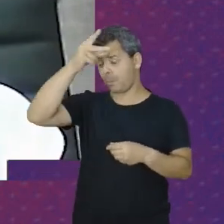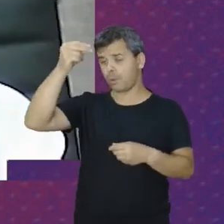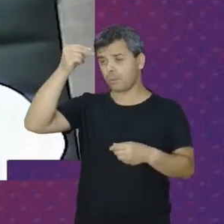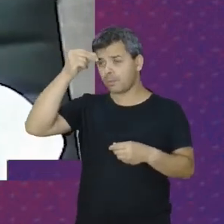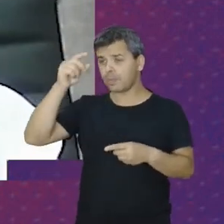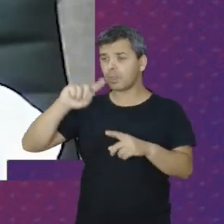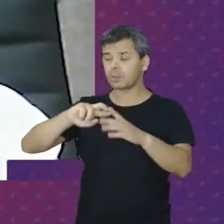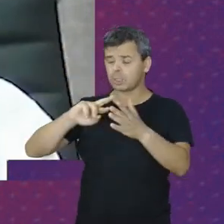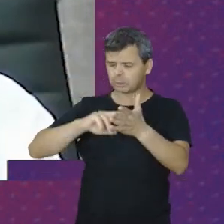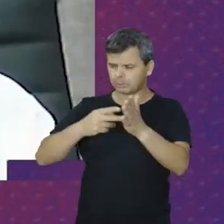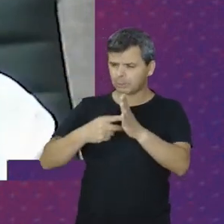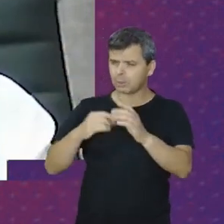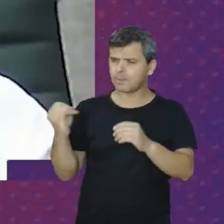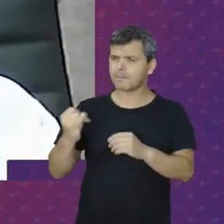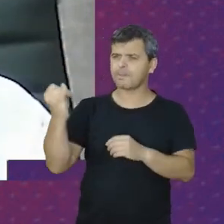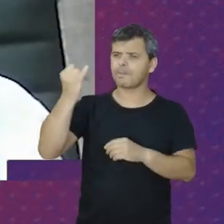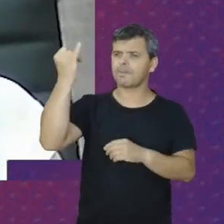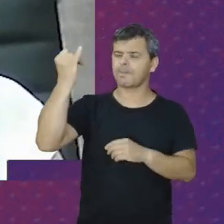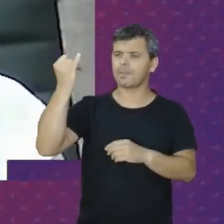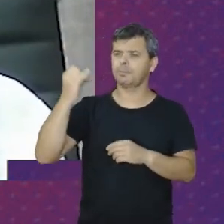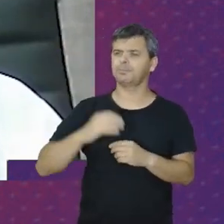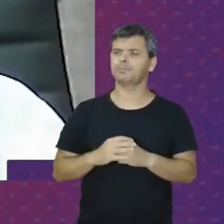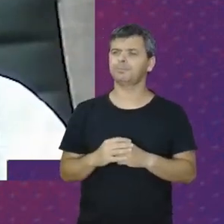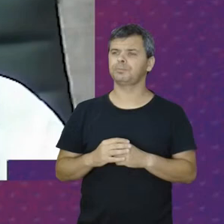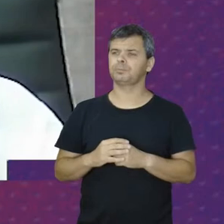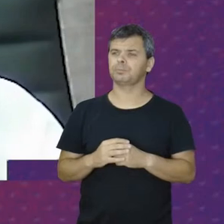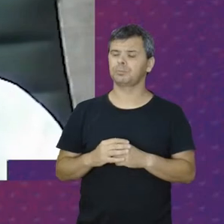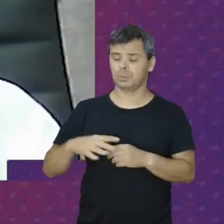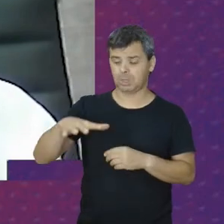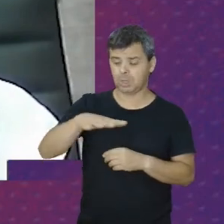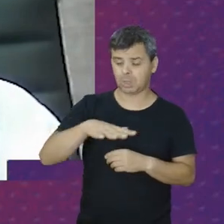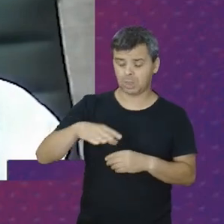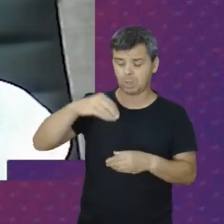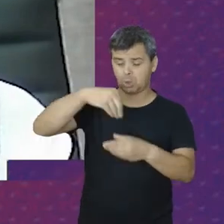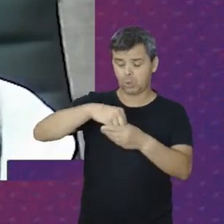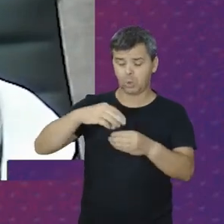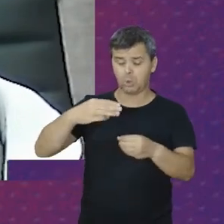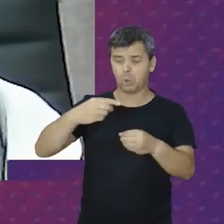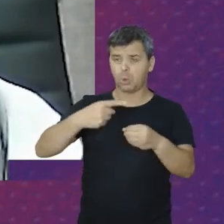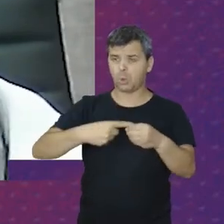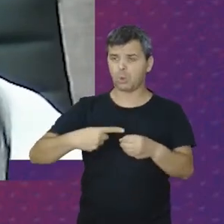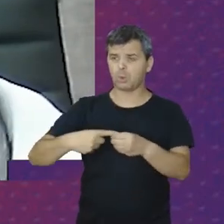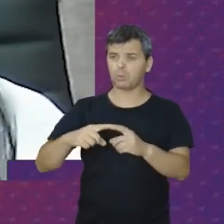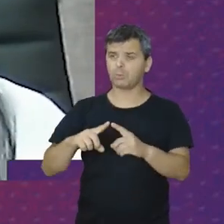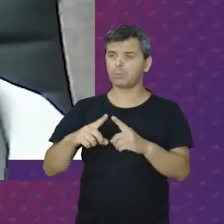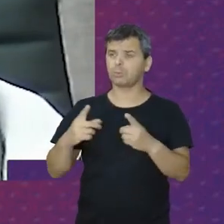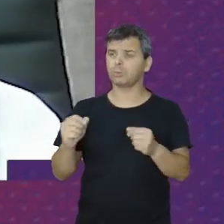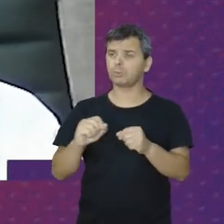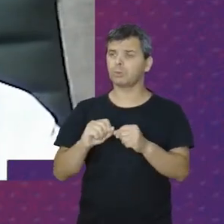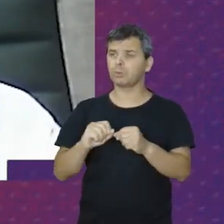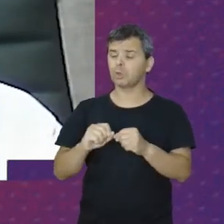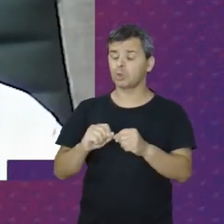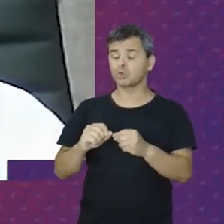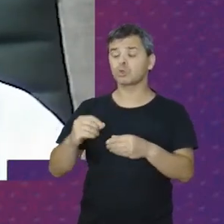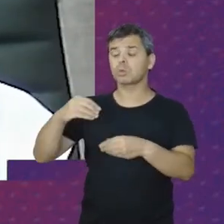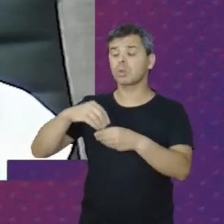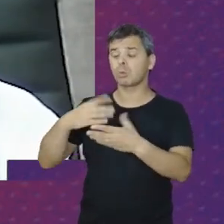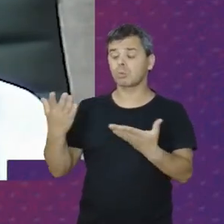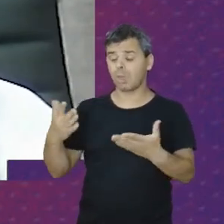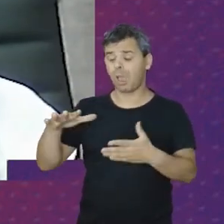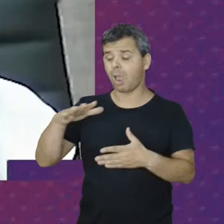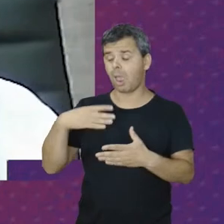de muito significativo em nosso município foi a partir dos governos Lula e